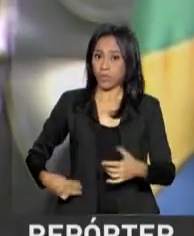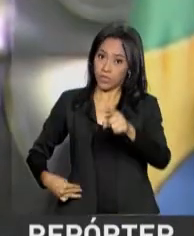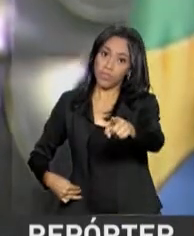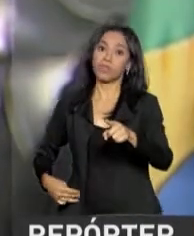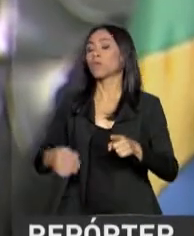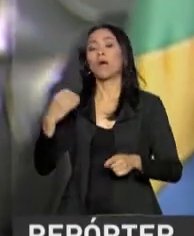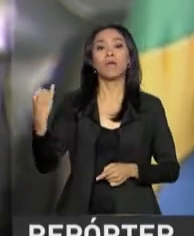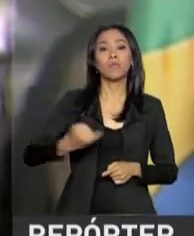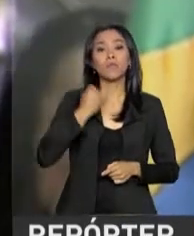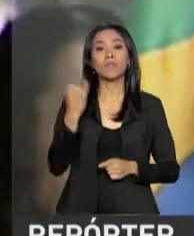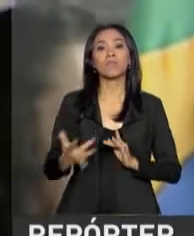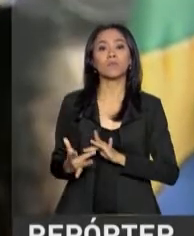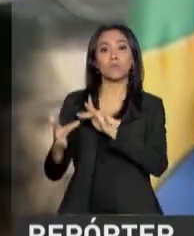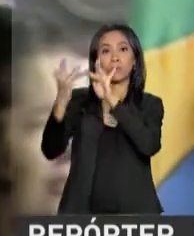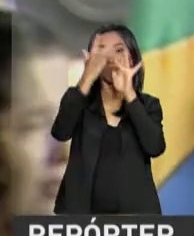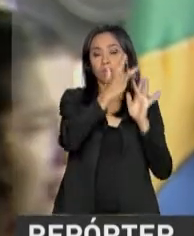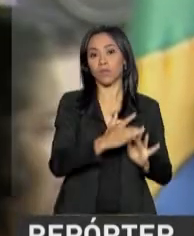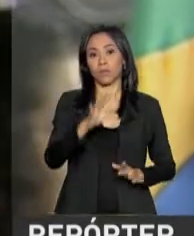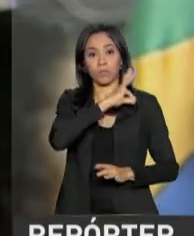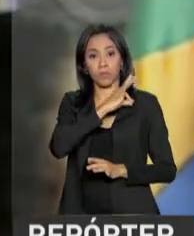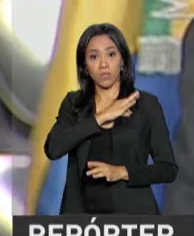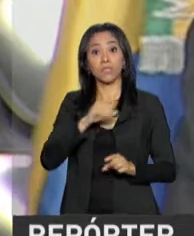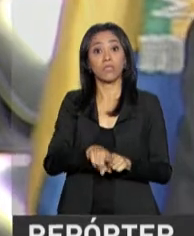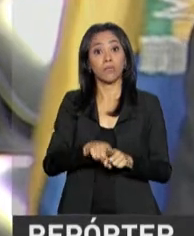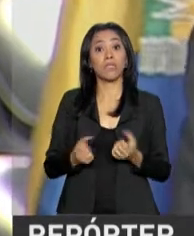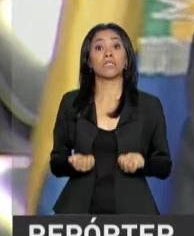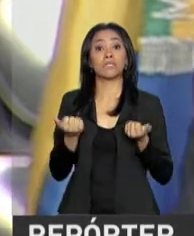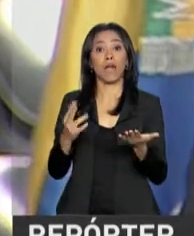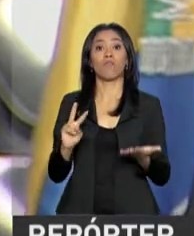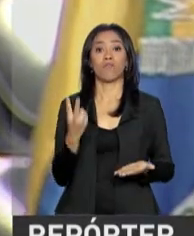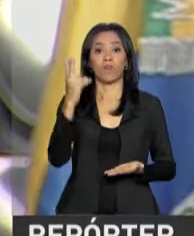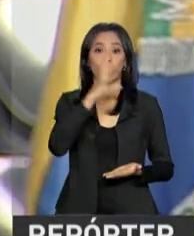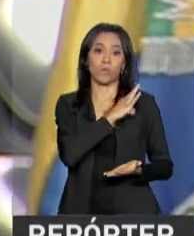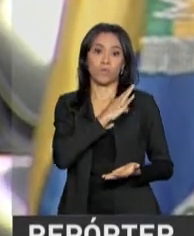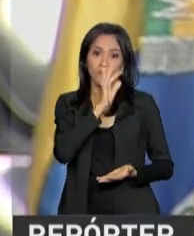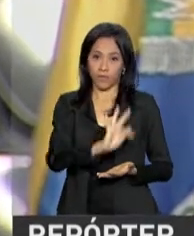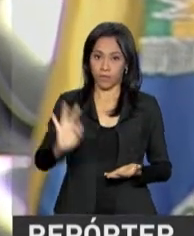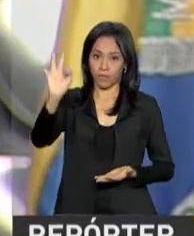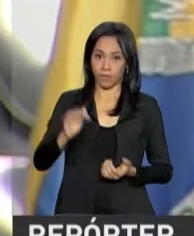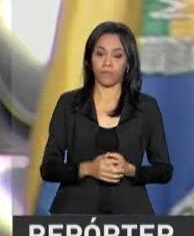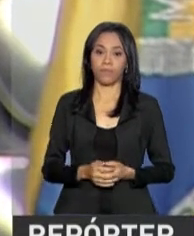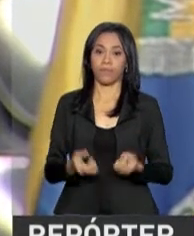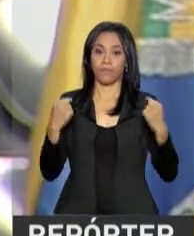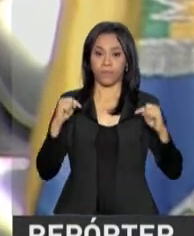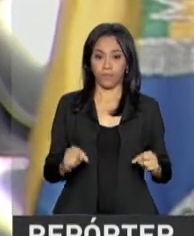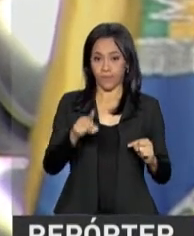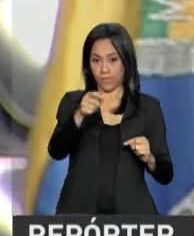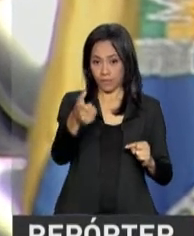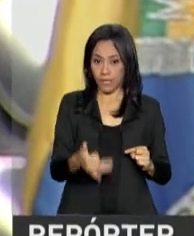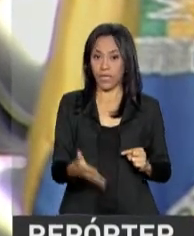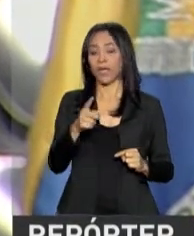da segurança pública e da valorização da polícia federal temos que entender que a autoestima do policial do técnico do